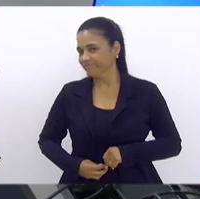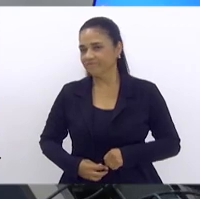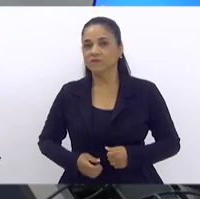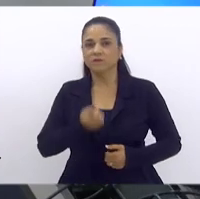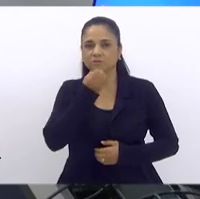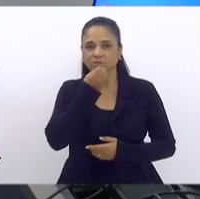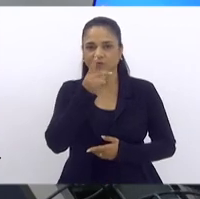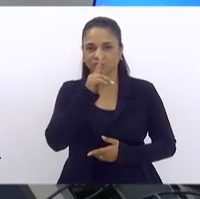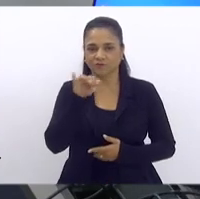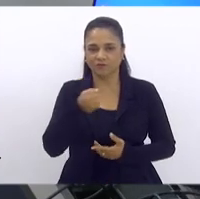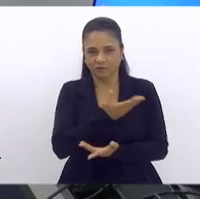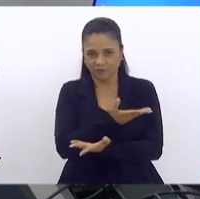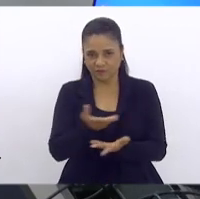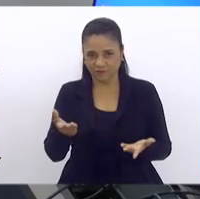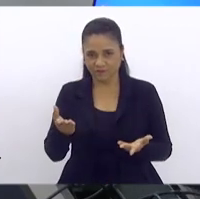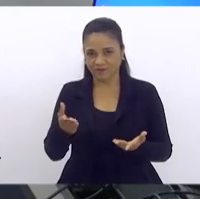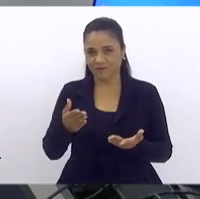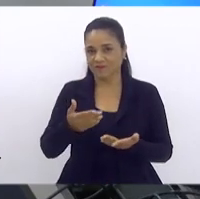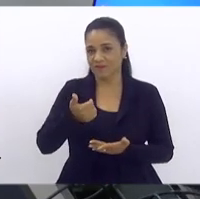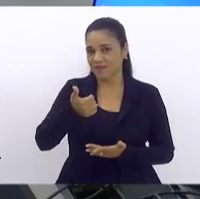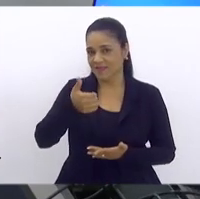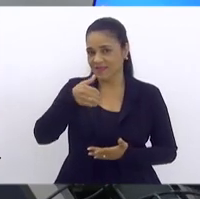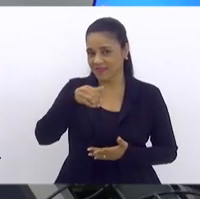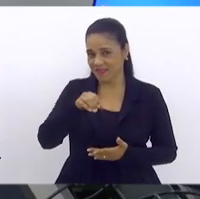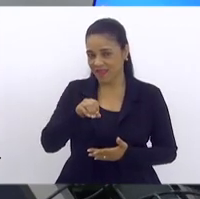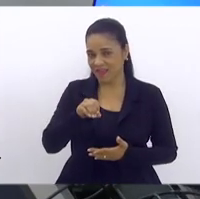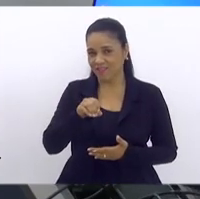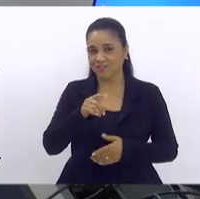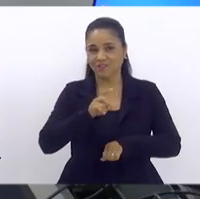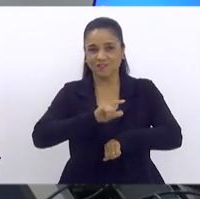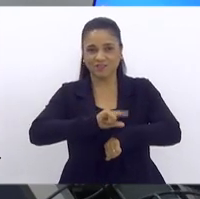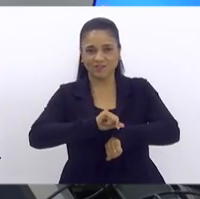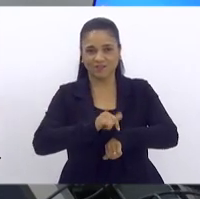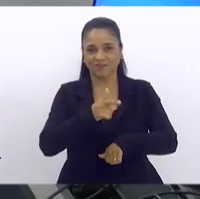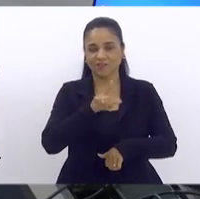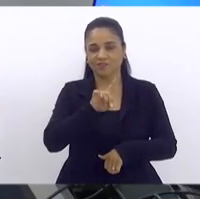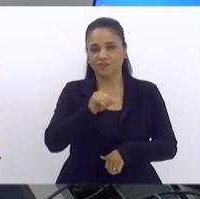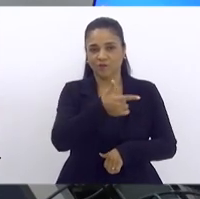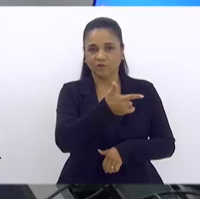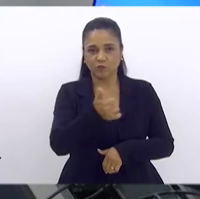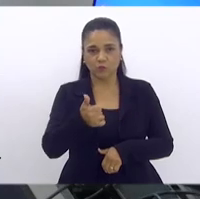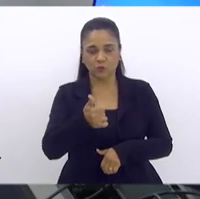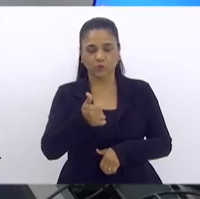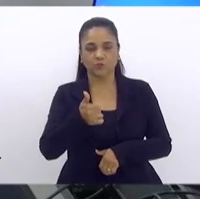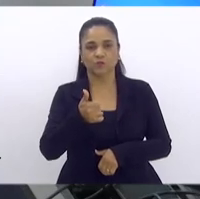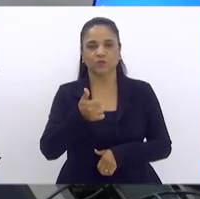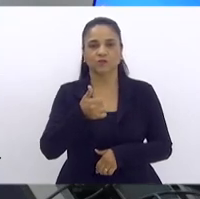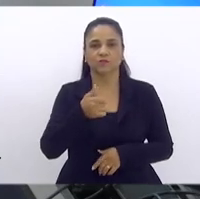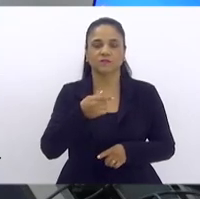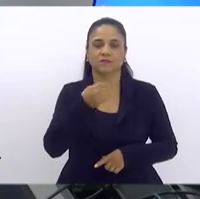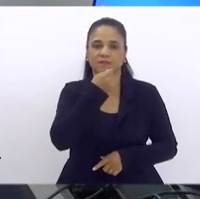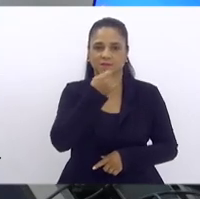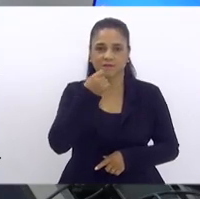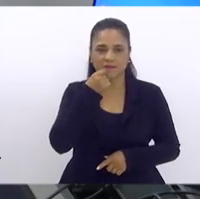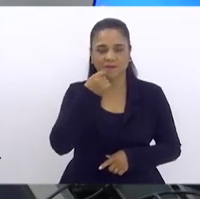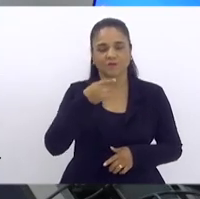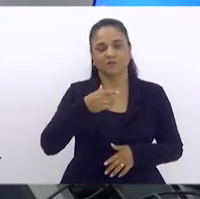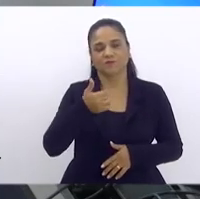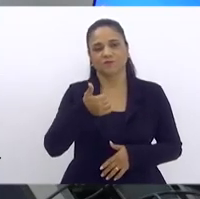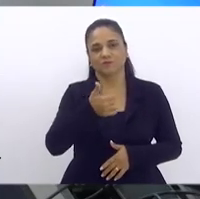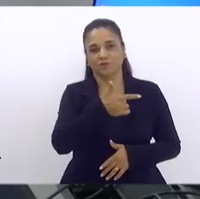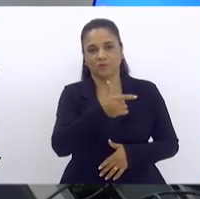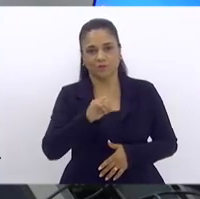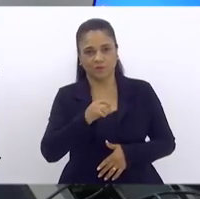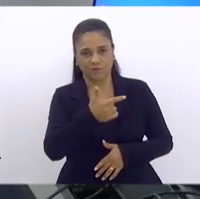Bom dia a todas e todos. Às 10 horas do dia 21 de setembro de 2023, na condição de presidente da Comissão Parlamentar